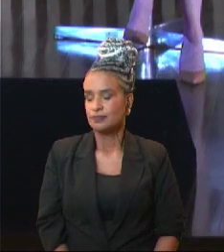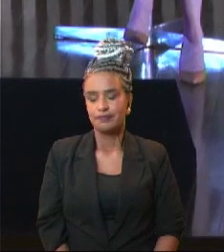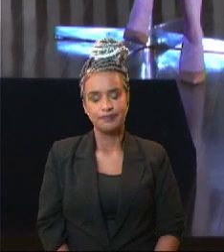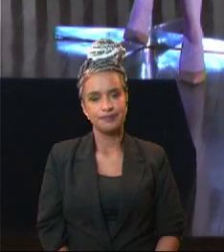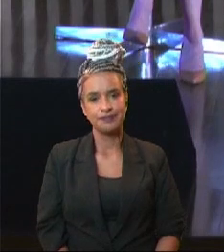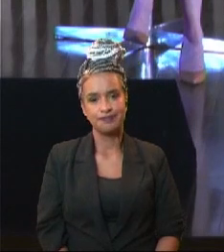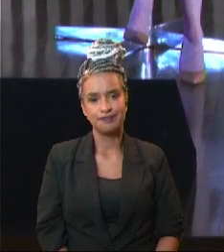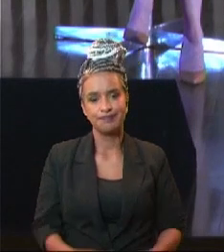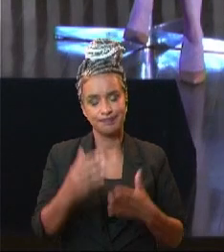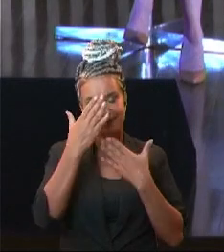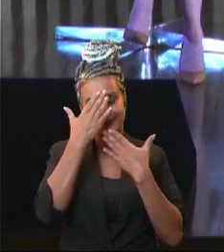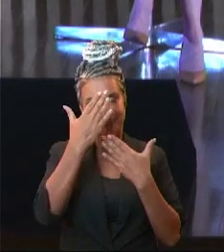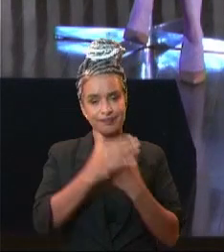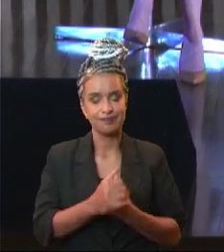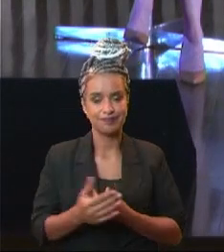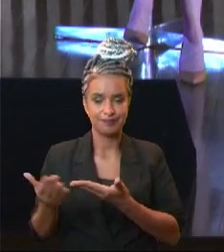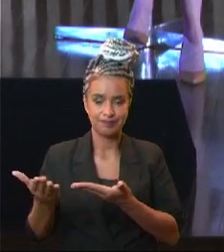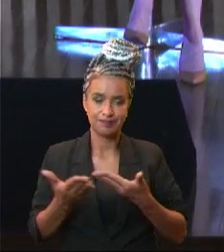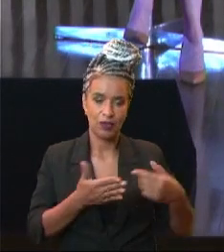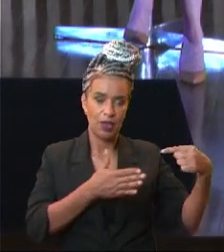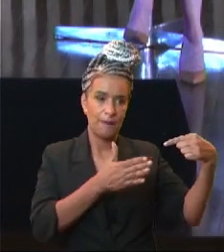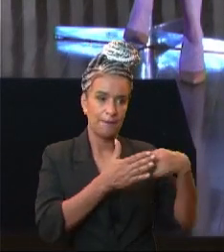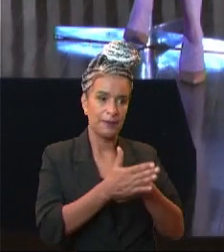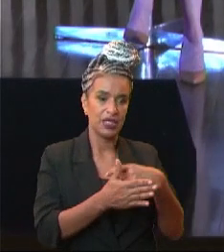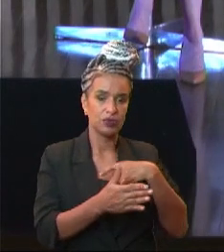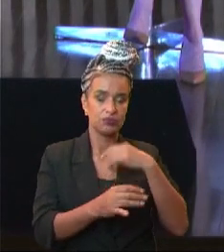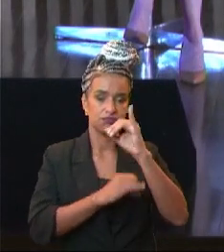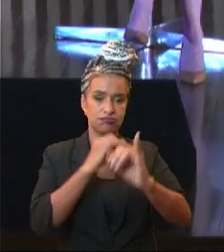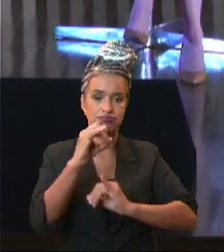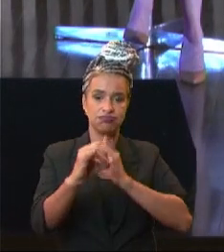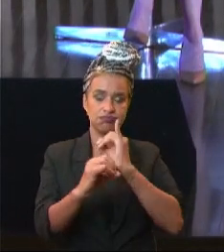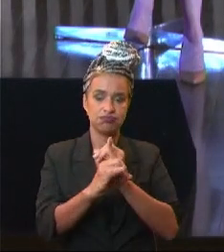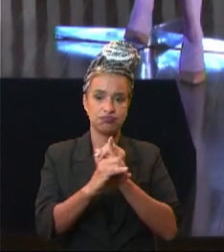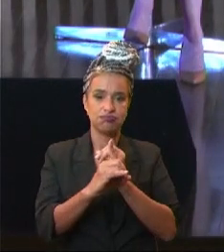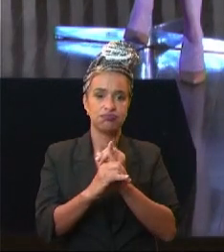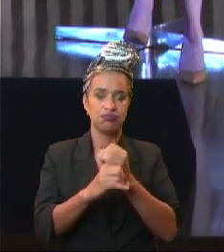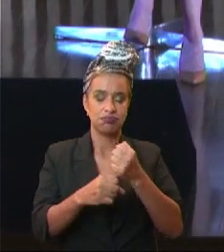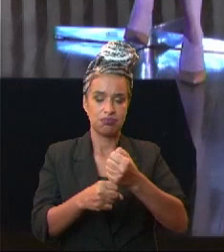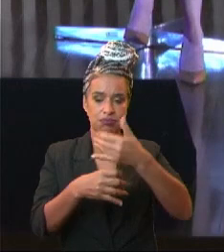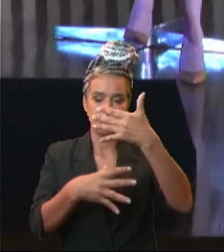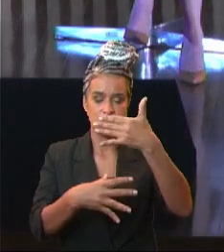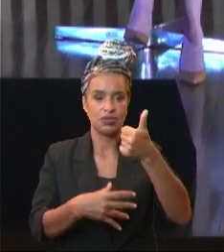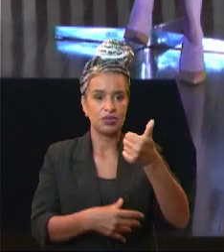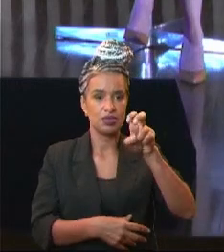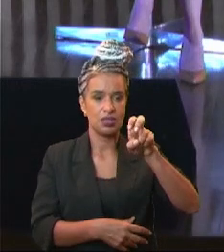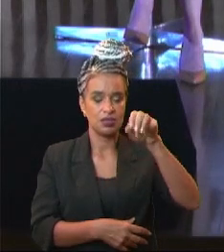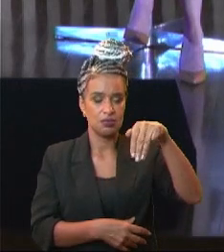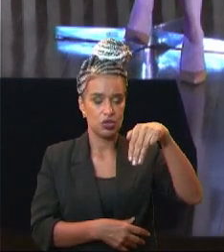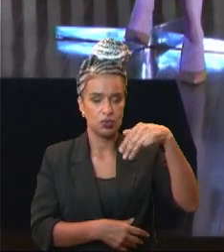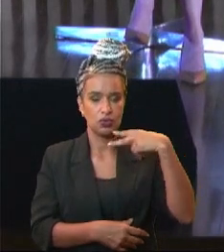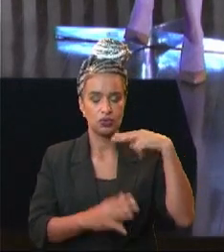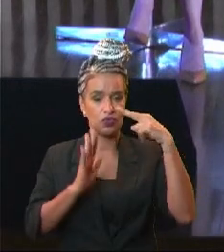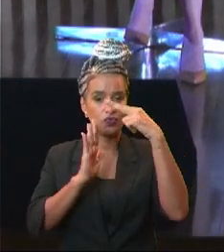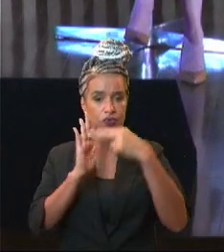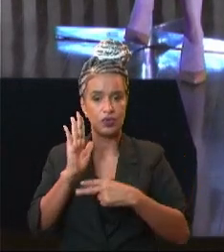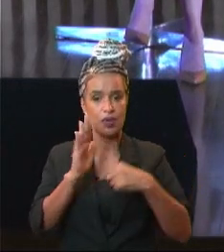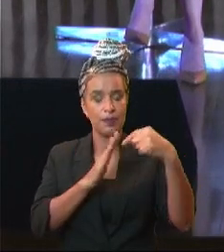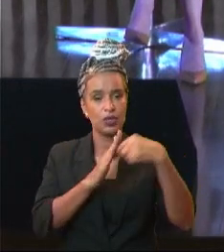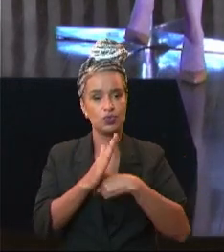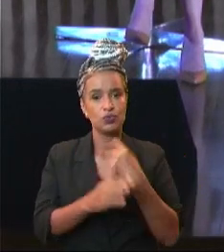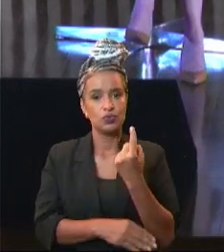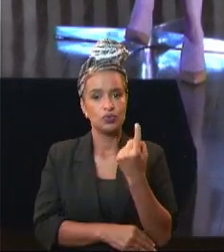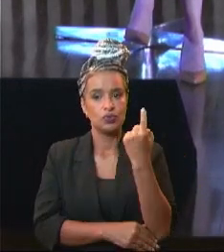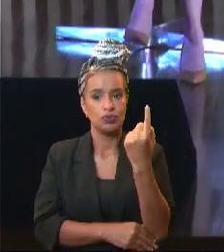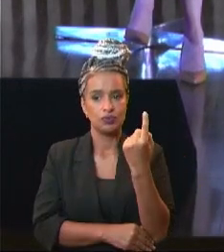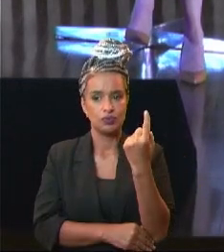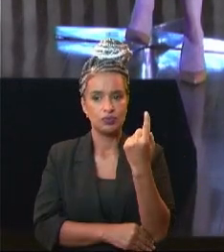Obrigado, Emina. Nós recebemos algumas perguntas aqui online. Agora eu queria abrir. Nós temos, deixa eu ver, 15 minutos. Eu vou ler uma pergunta aqui, que eu acho que é